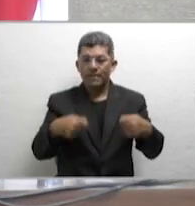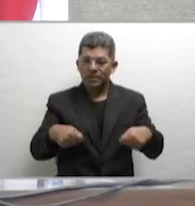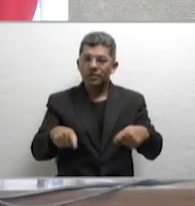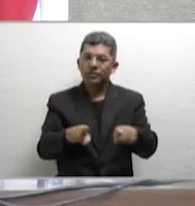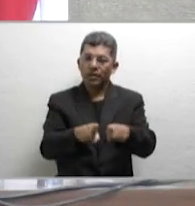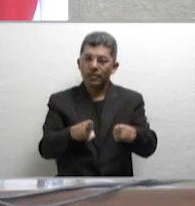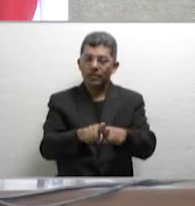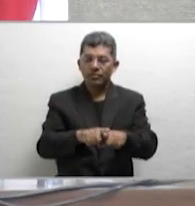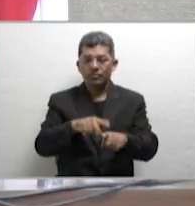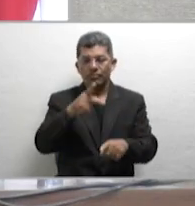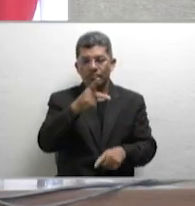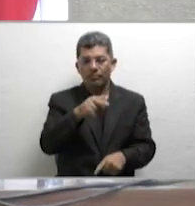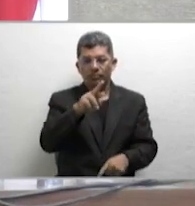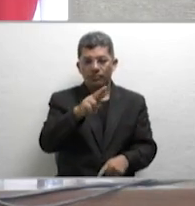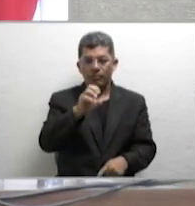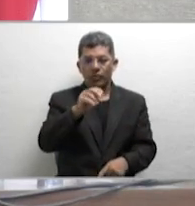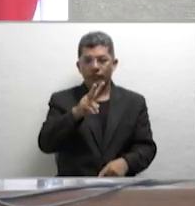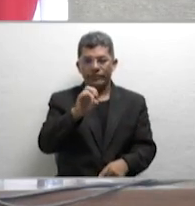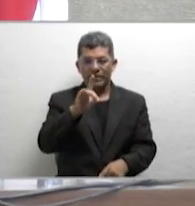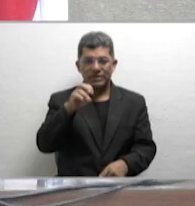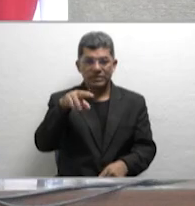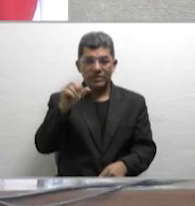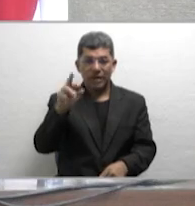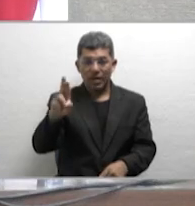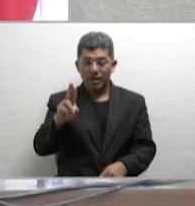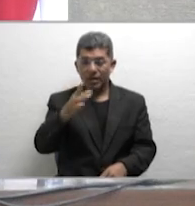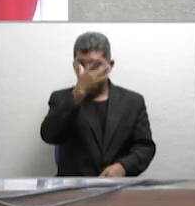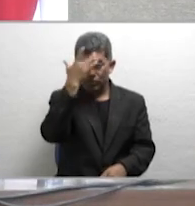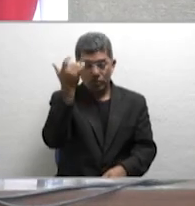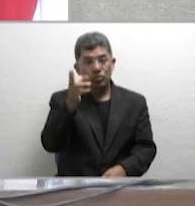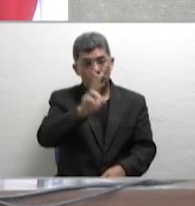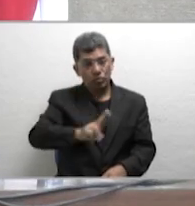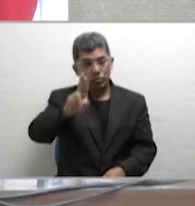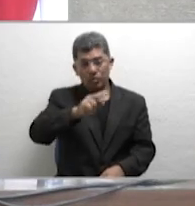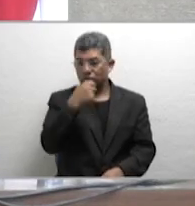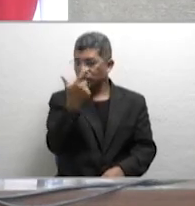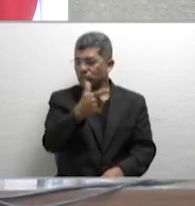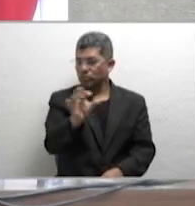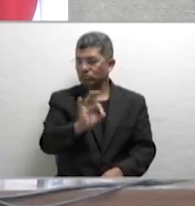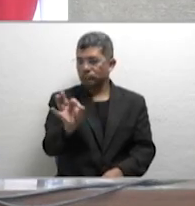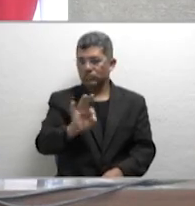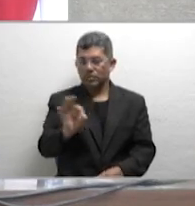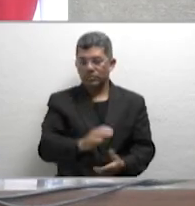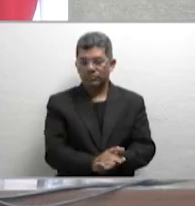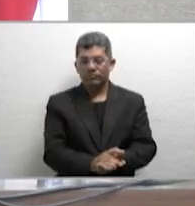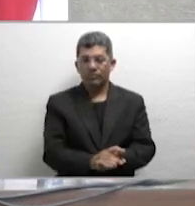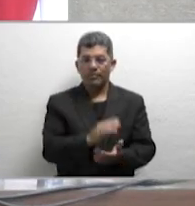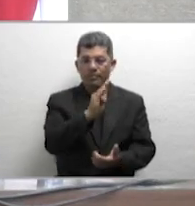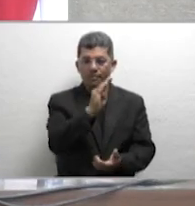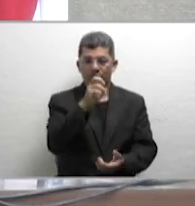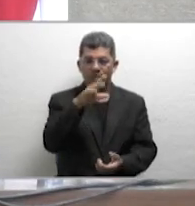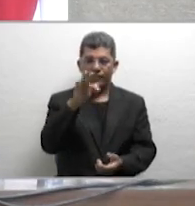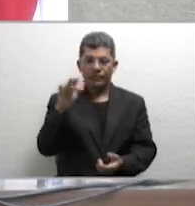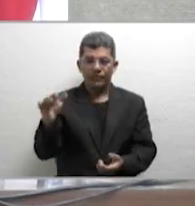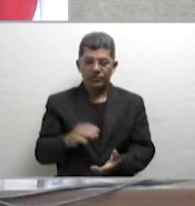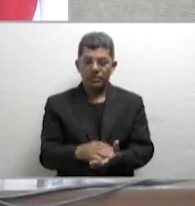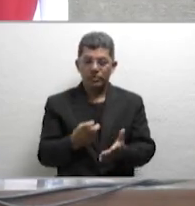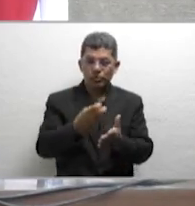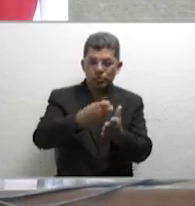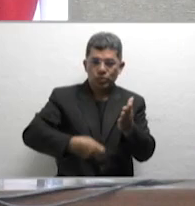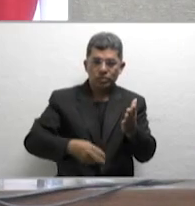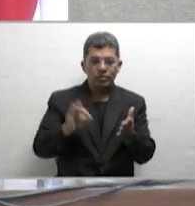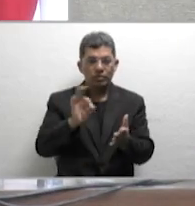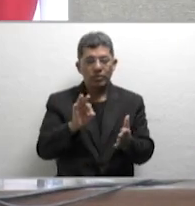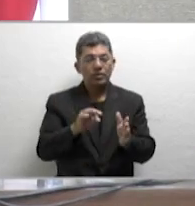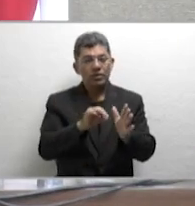inclusive, providenciar o ressarcimento aos consumidores que não tenham se beneficiado deste desconto. Isto